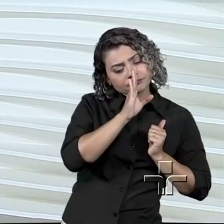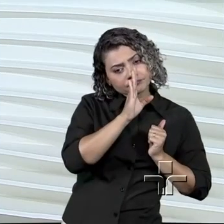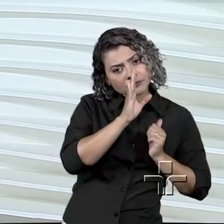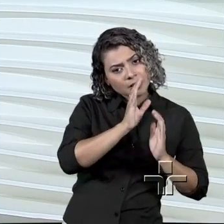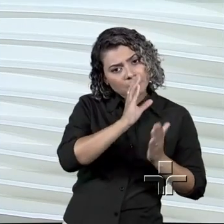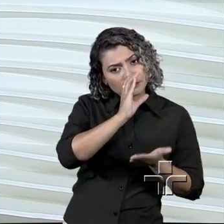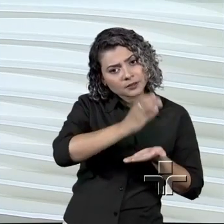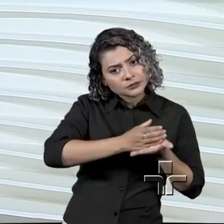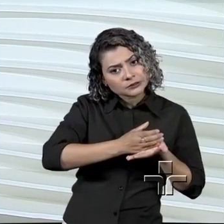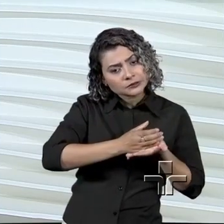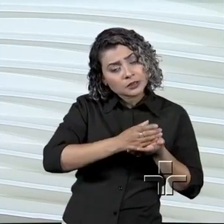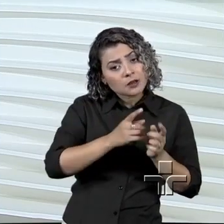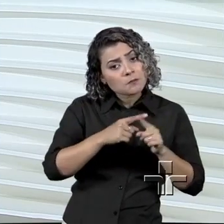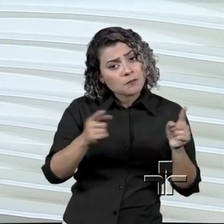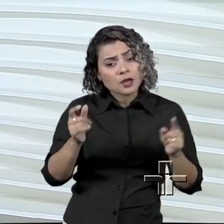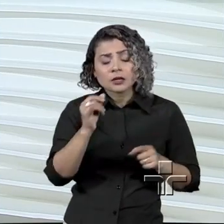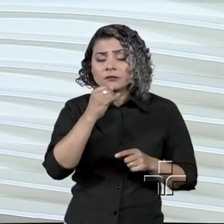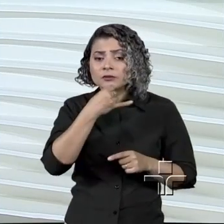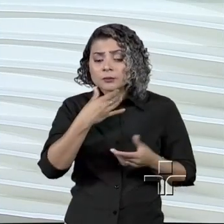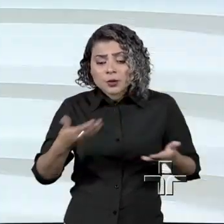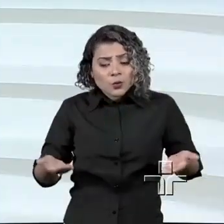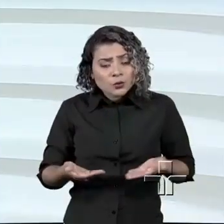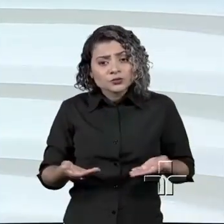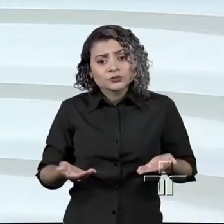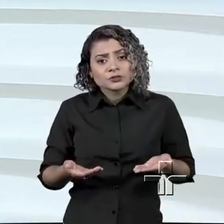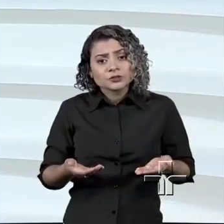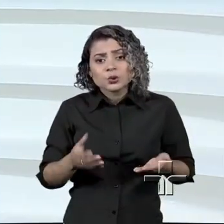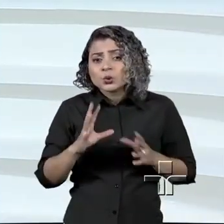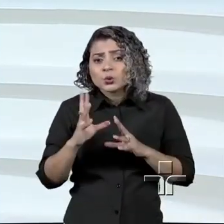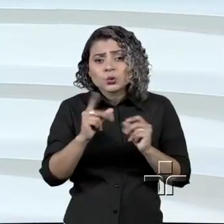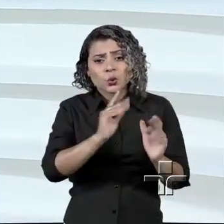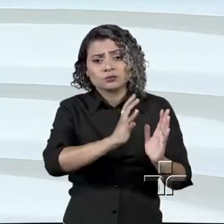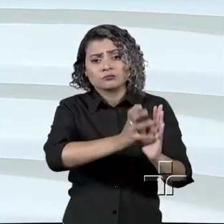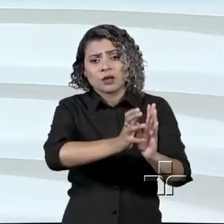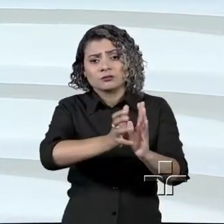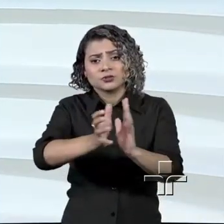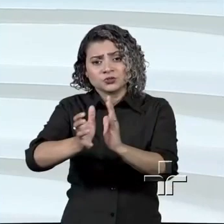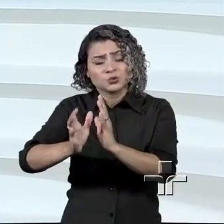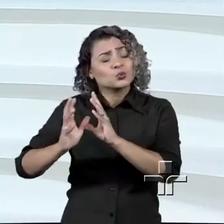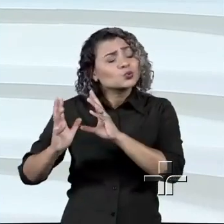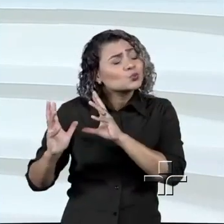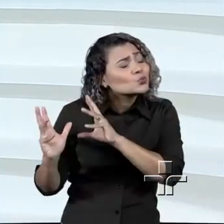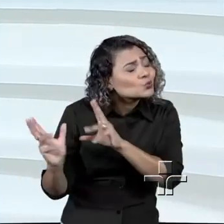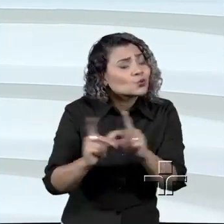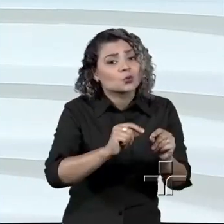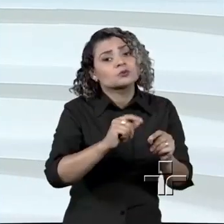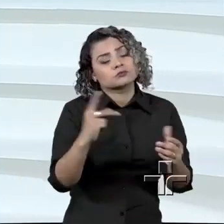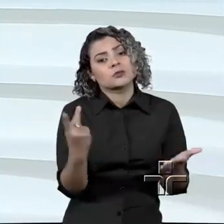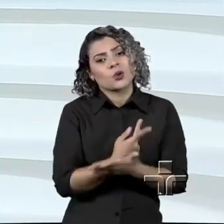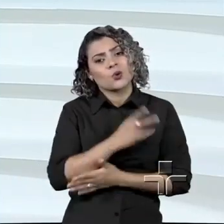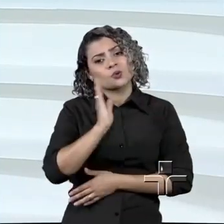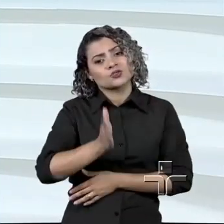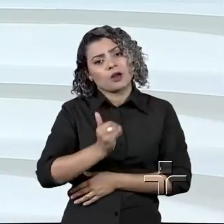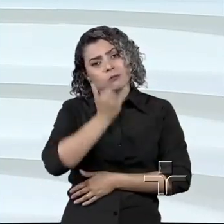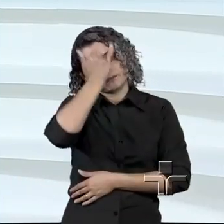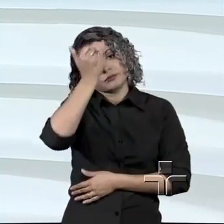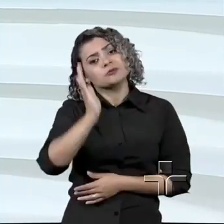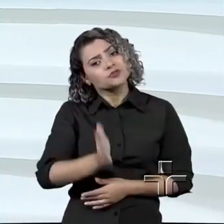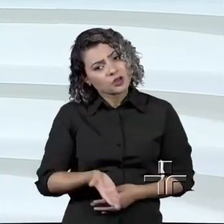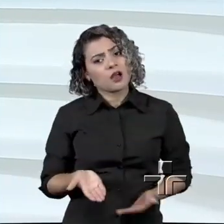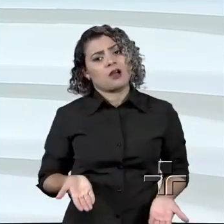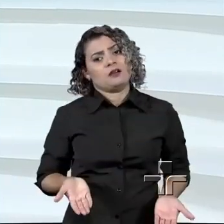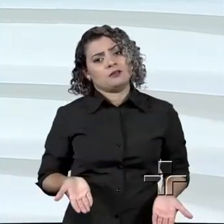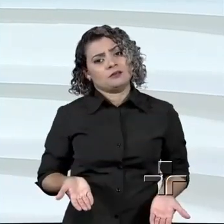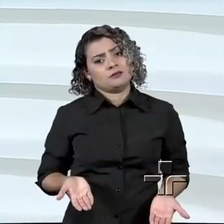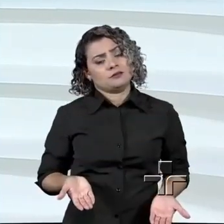né? Mas, infelizmente, hoje todos os partidos, de algum jeito, erraram nesse aspecto,